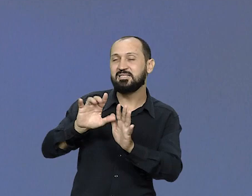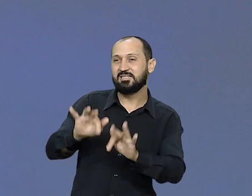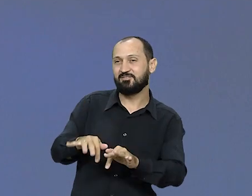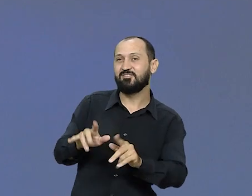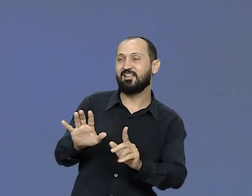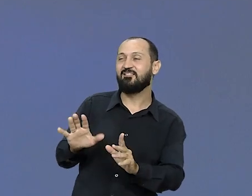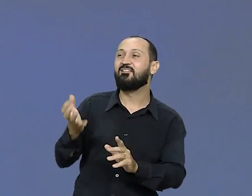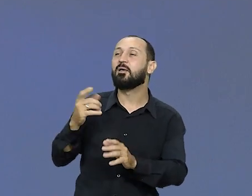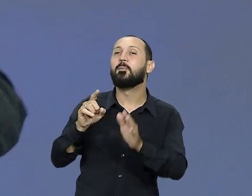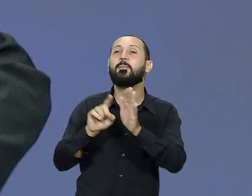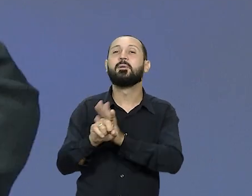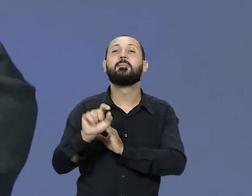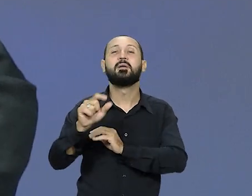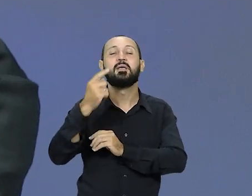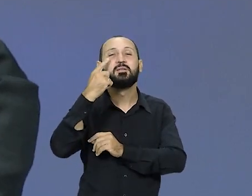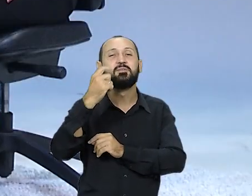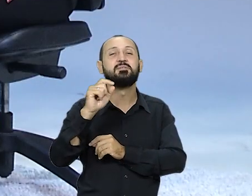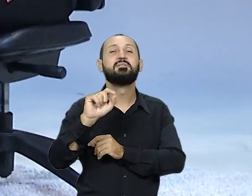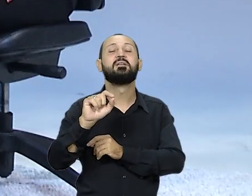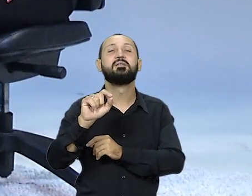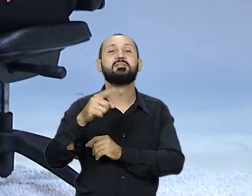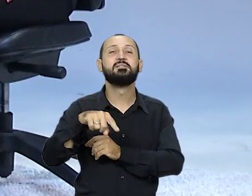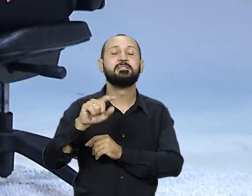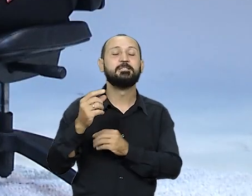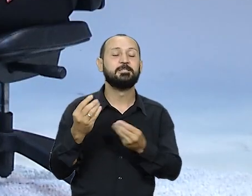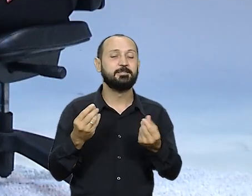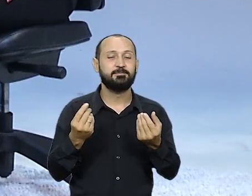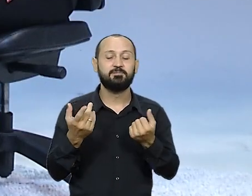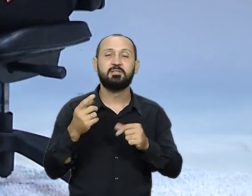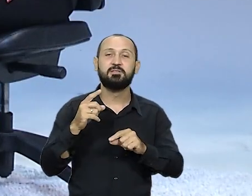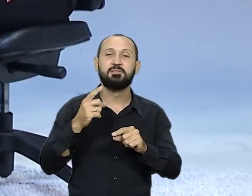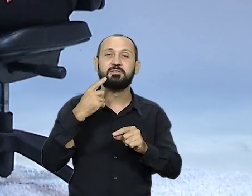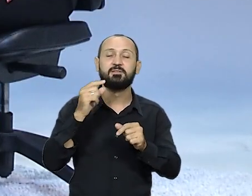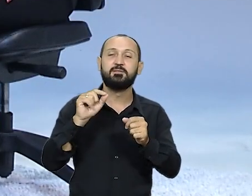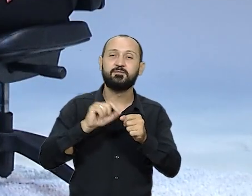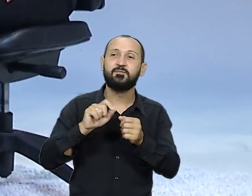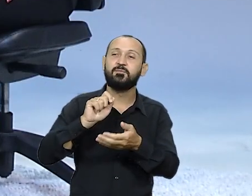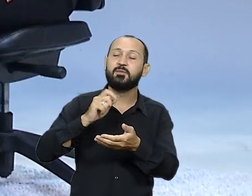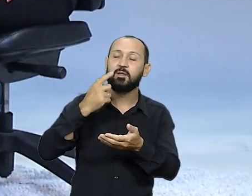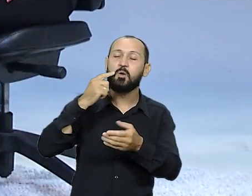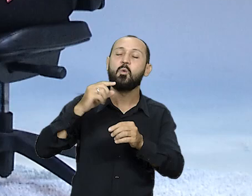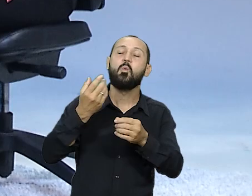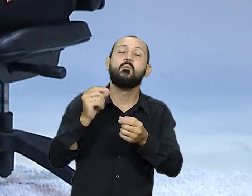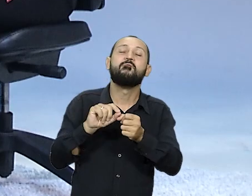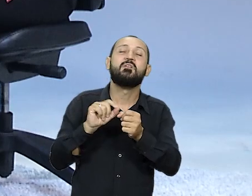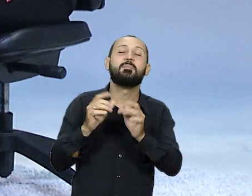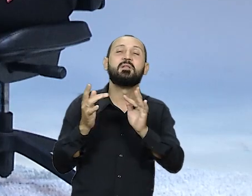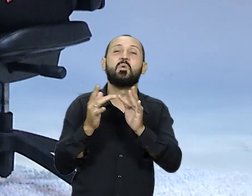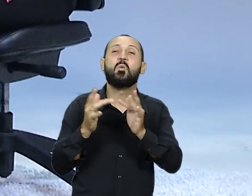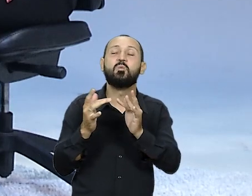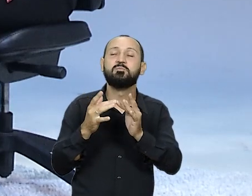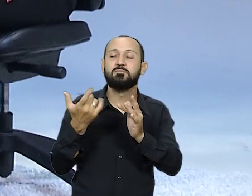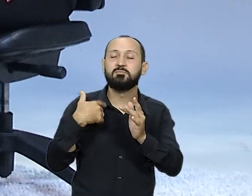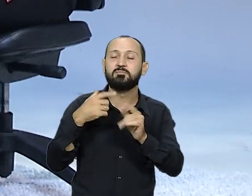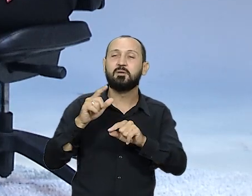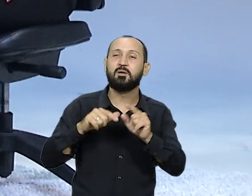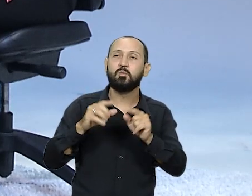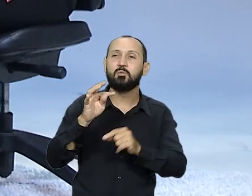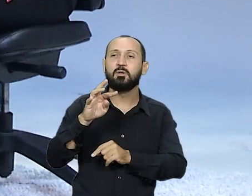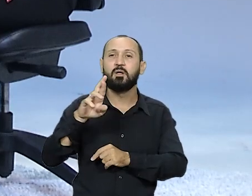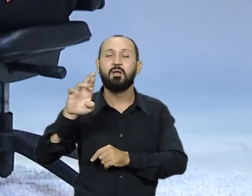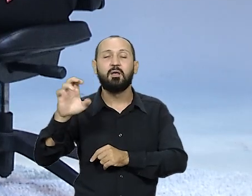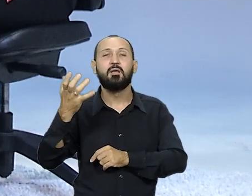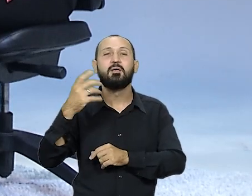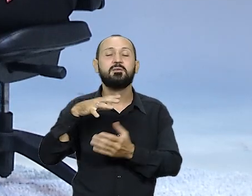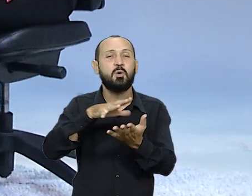aqui, mas antes eu queria perguntar para quem se interessou nesse material produzido pela Escola Judiciária, como que faz para entrar